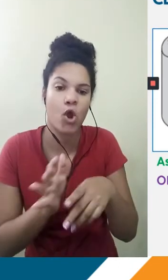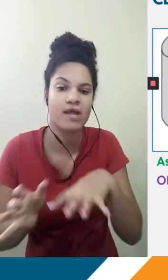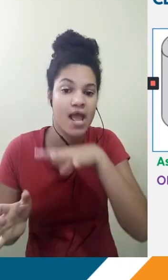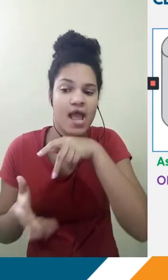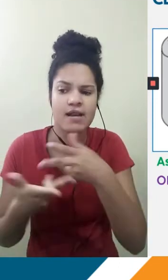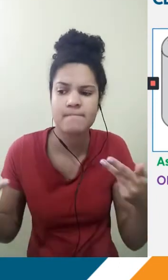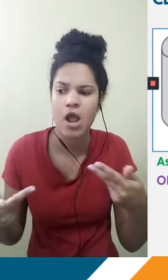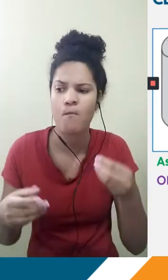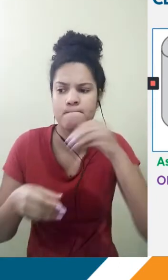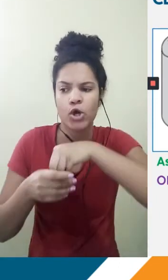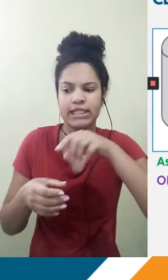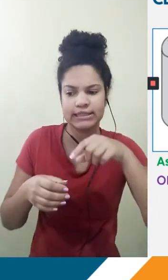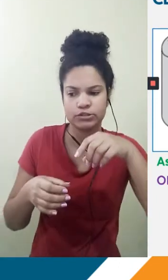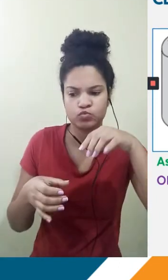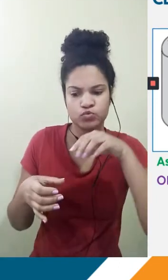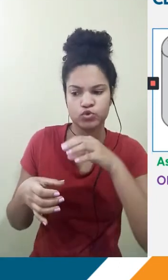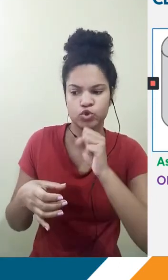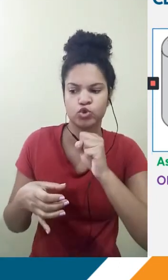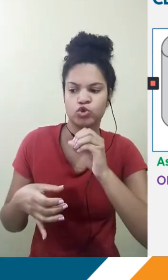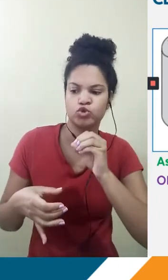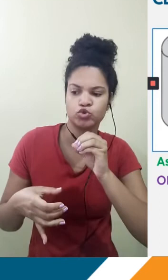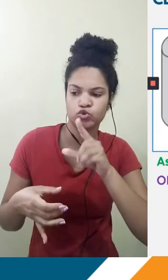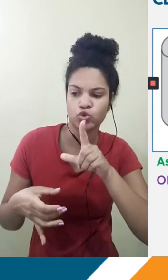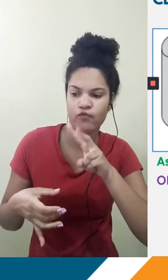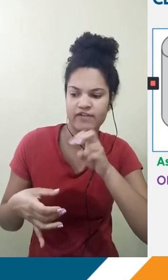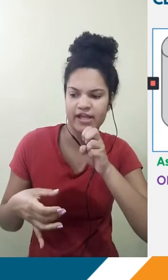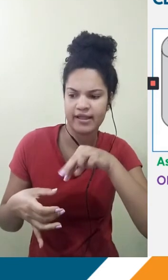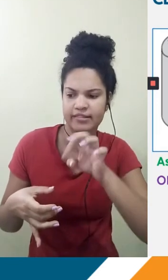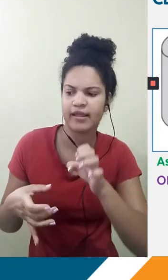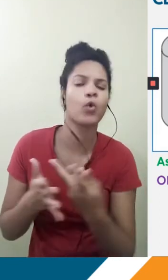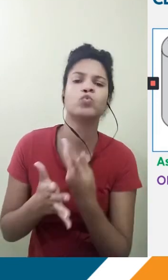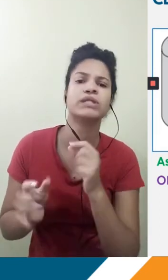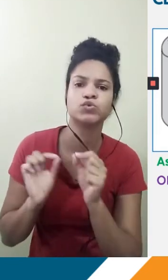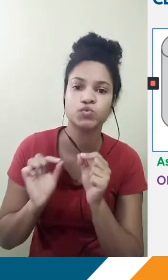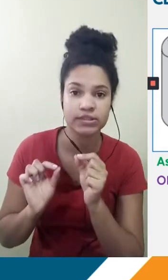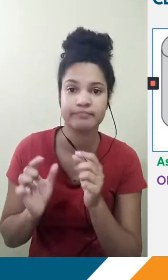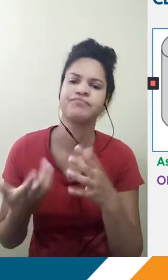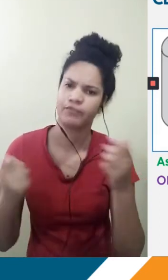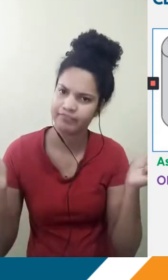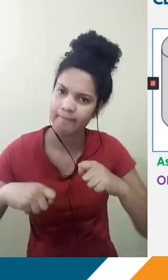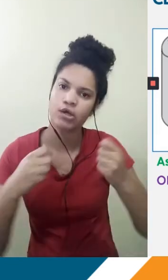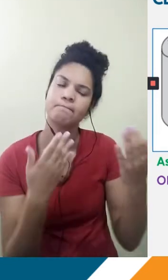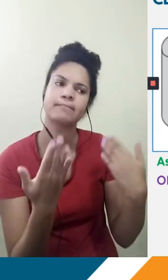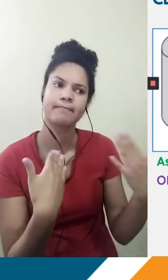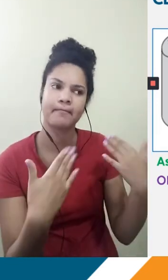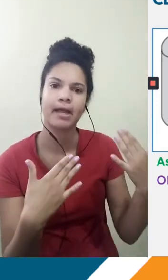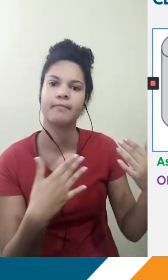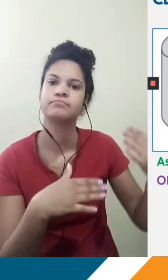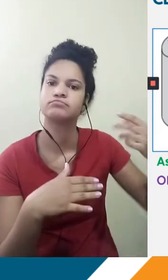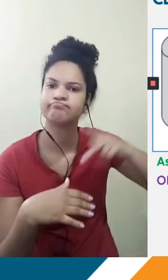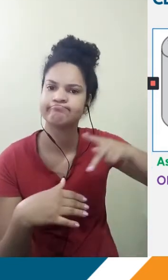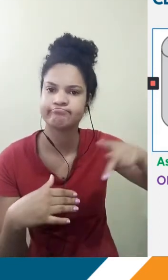outra, um meio com o outro. Então, solução isotônica, solução hipertônica, solução hipotônica são